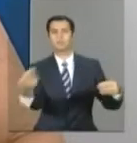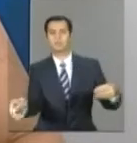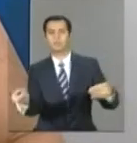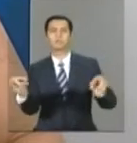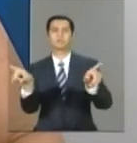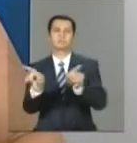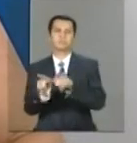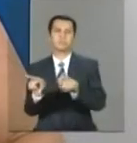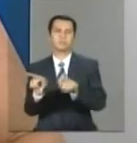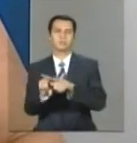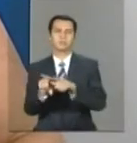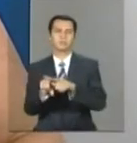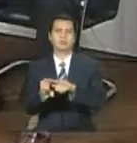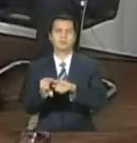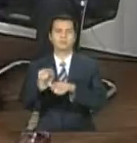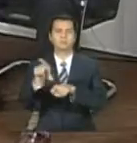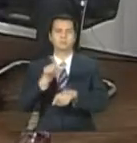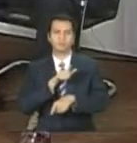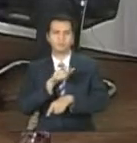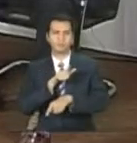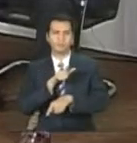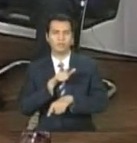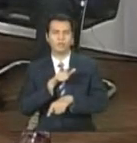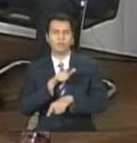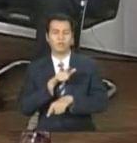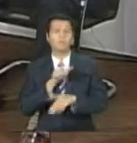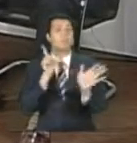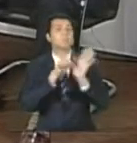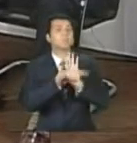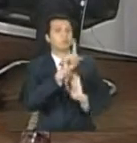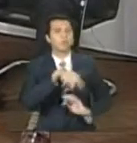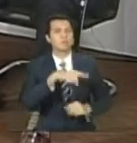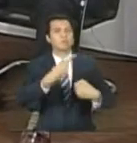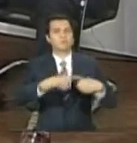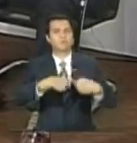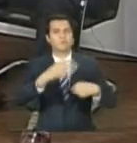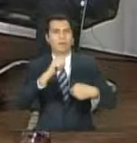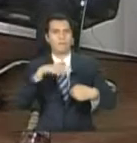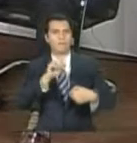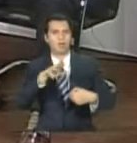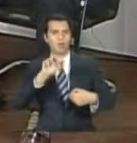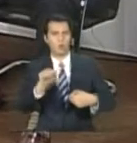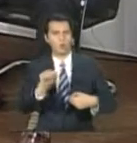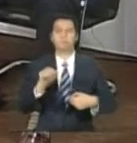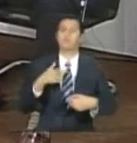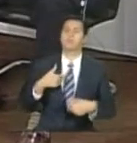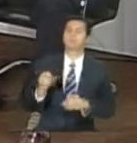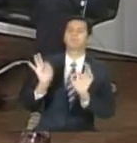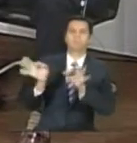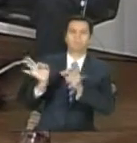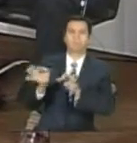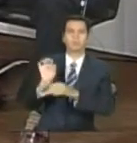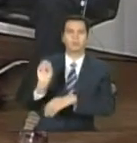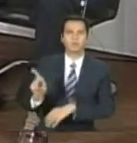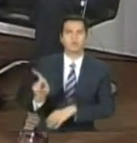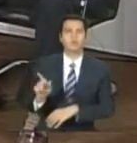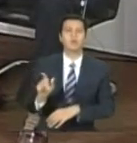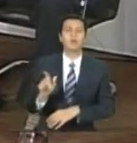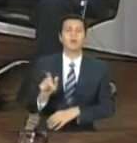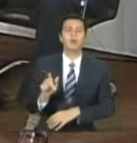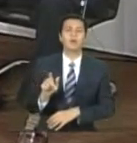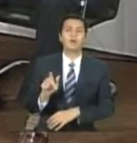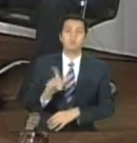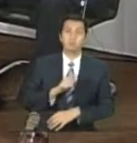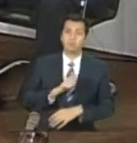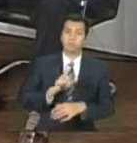utilização. É de Camalaú, na Paraíba. Isto. Então, bom, Aquelas famílias que foram cadastradas